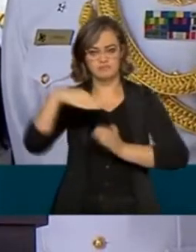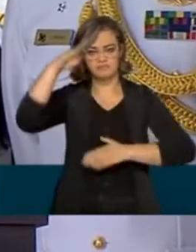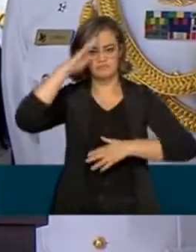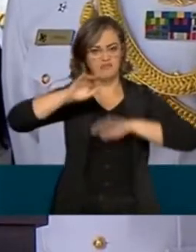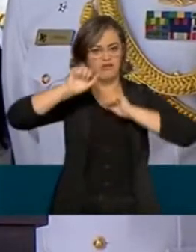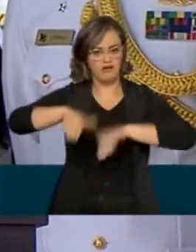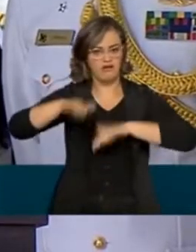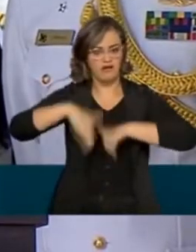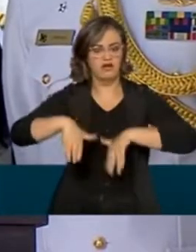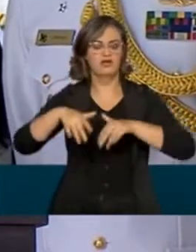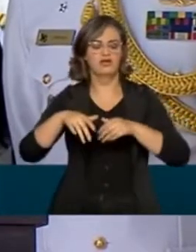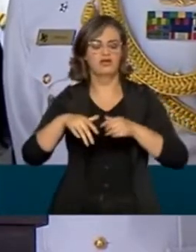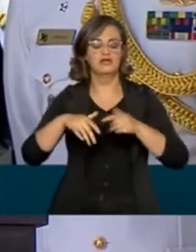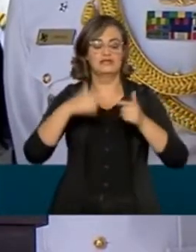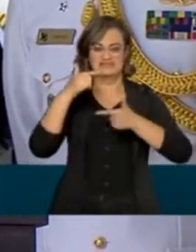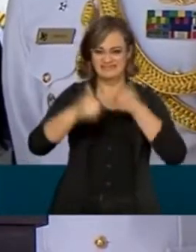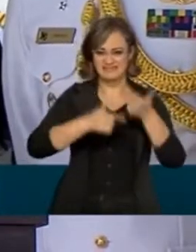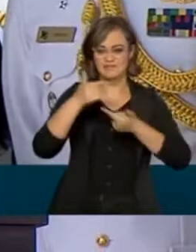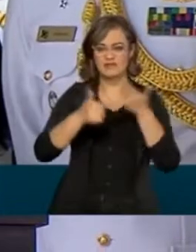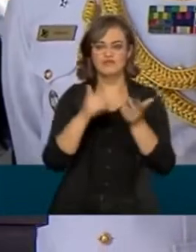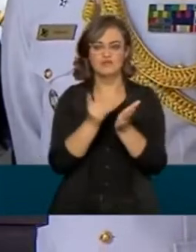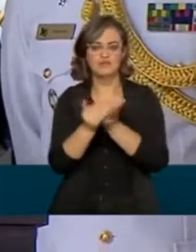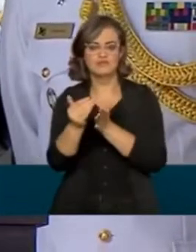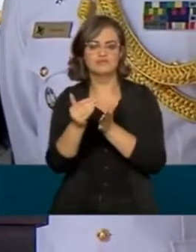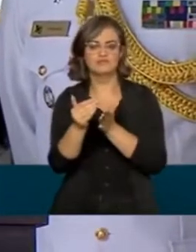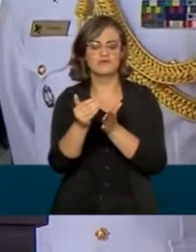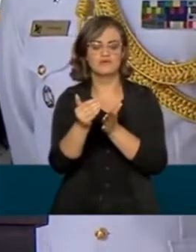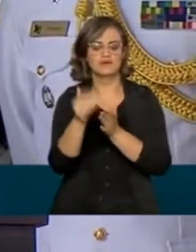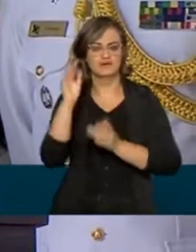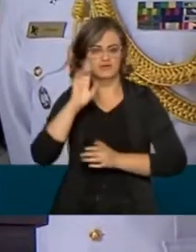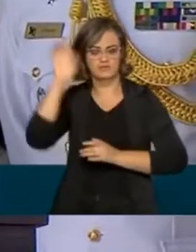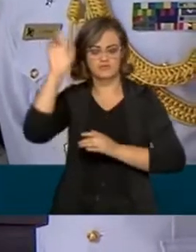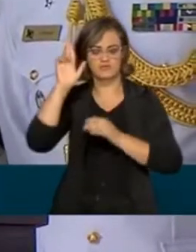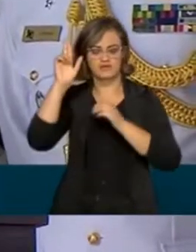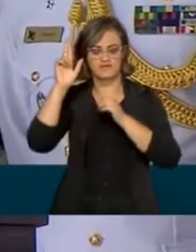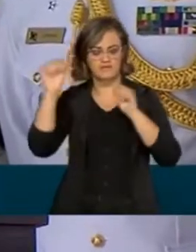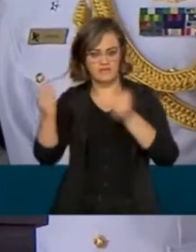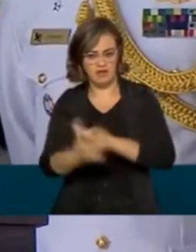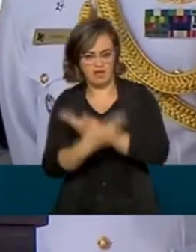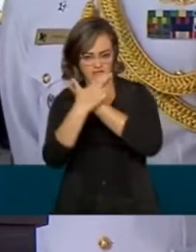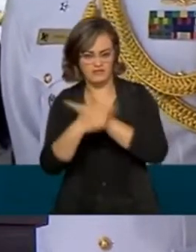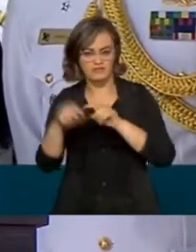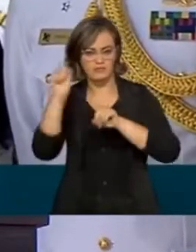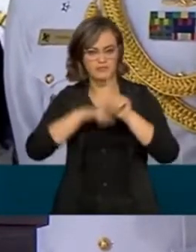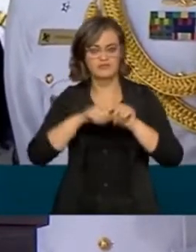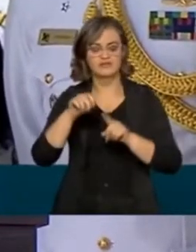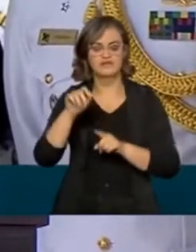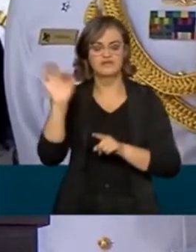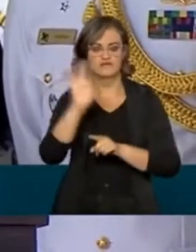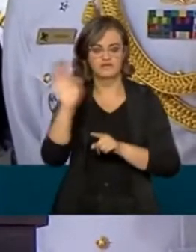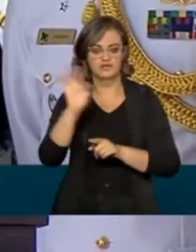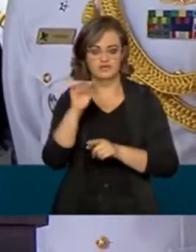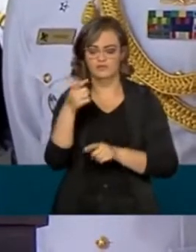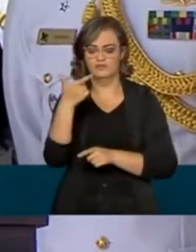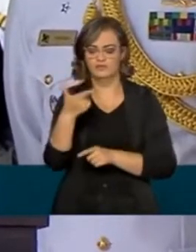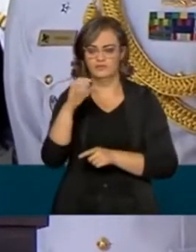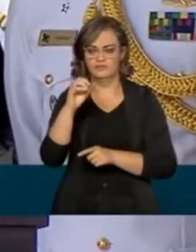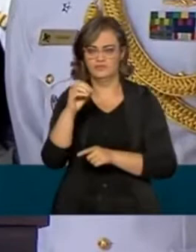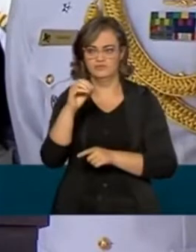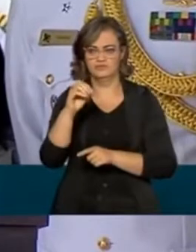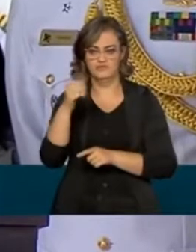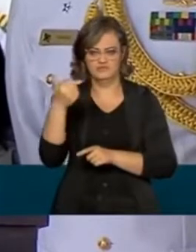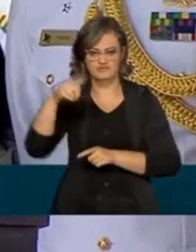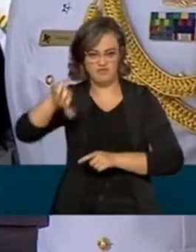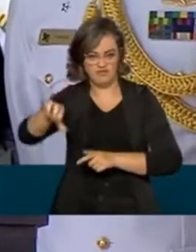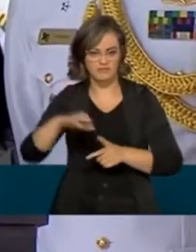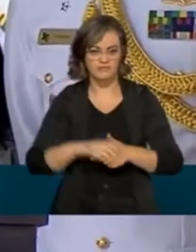forças. Operação essa que teve início coordenada pela Força Aérea Brasileira em fevereiro de 2019. Senhores e